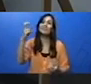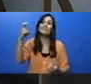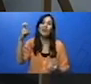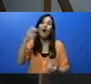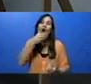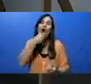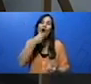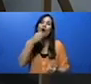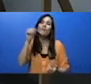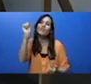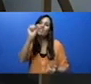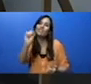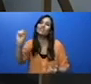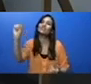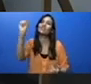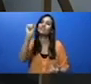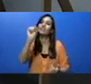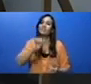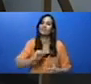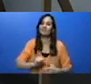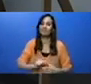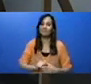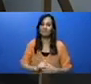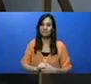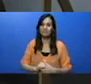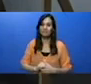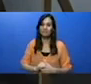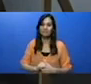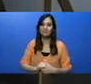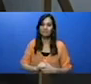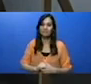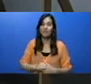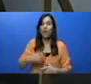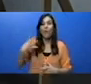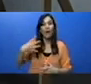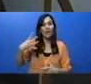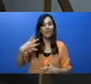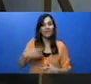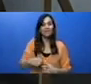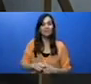Então, Daniel marcou o seu primeiro ponto. Quarta jogada.